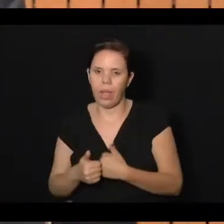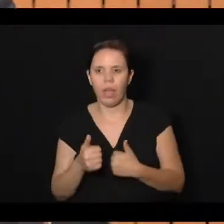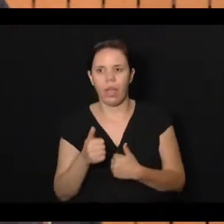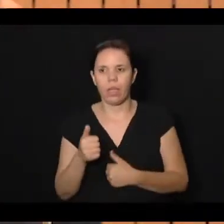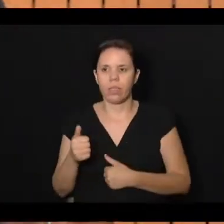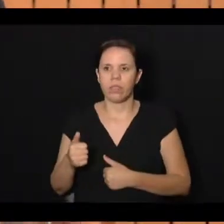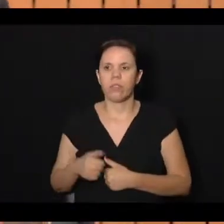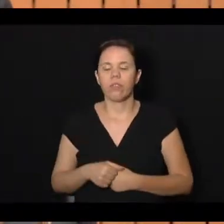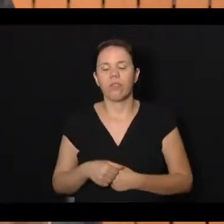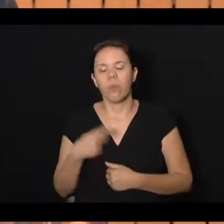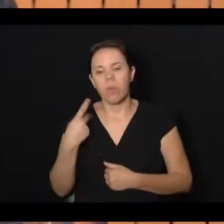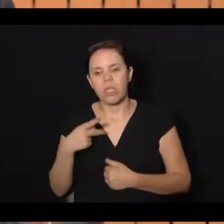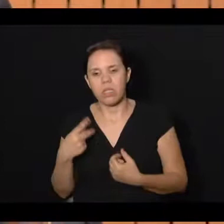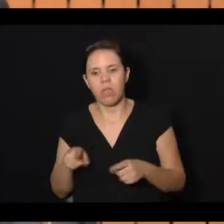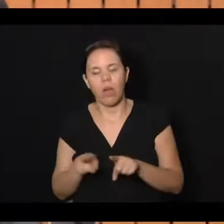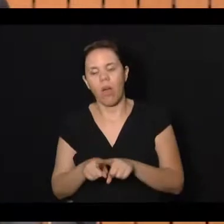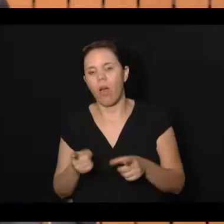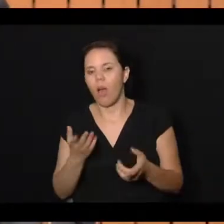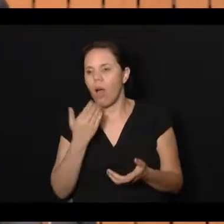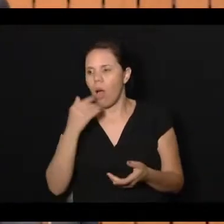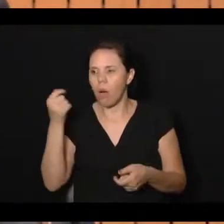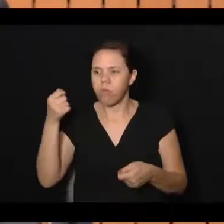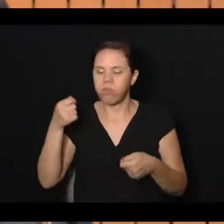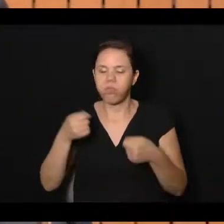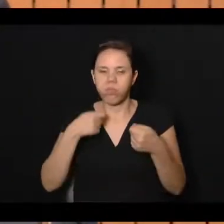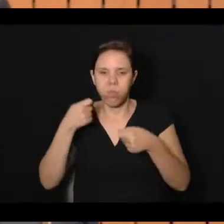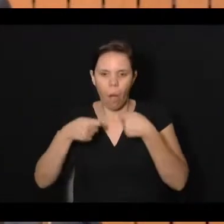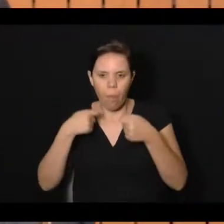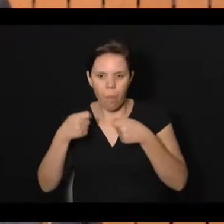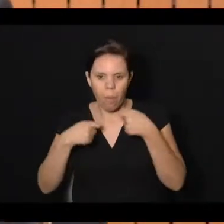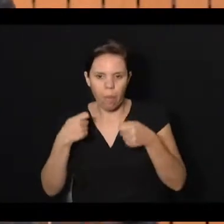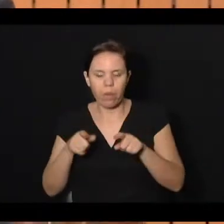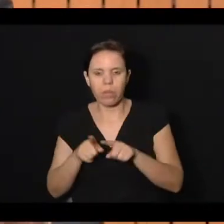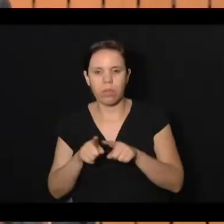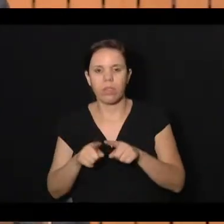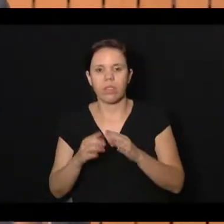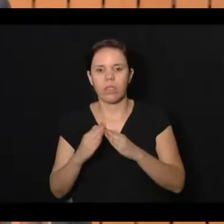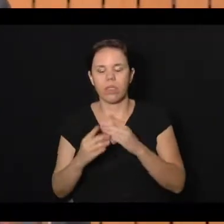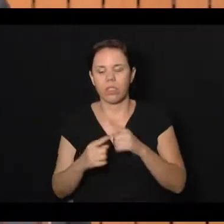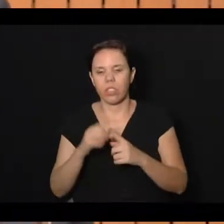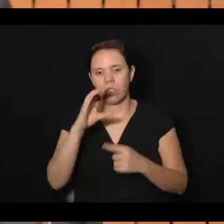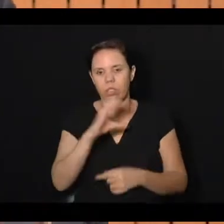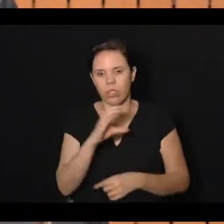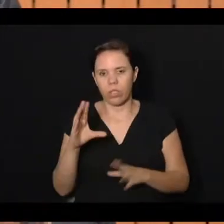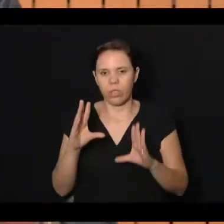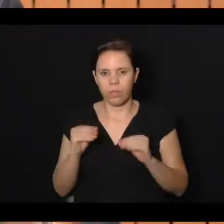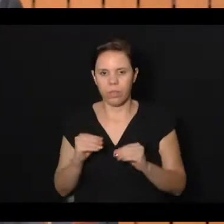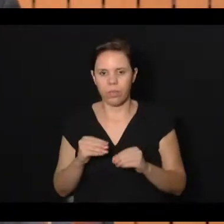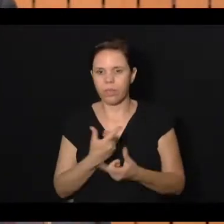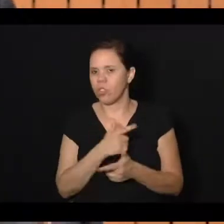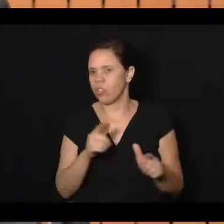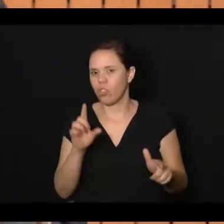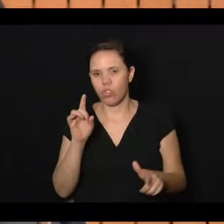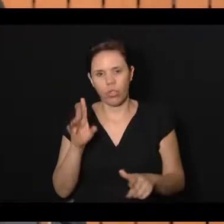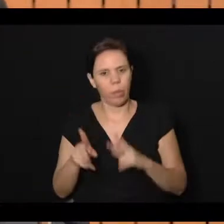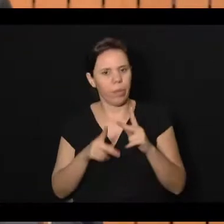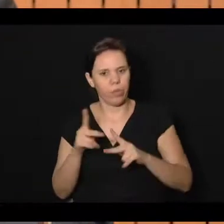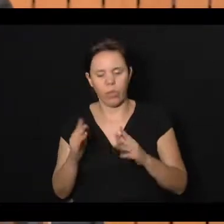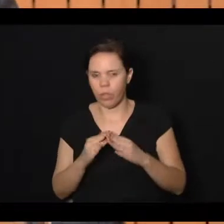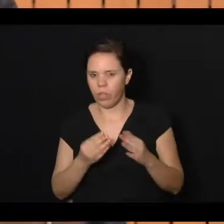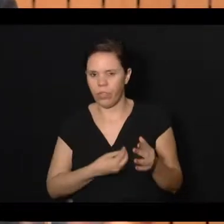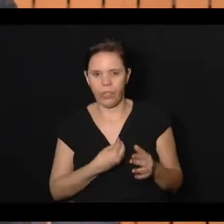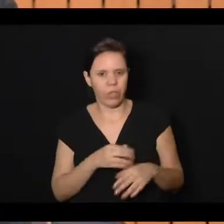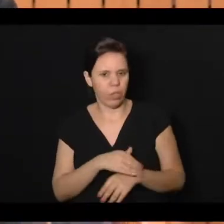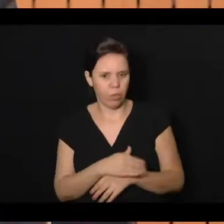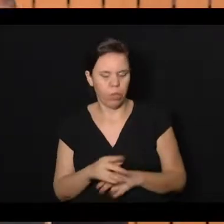que vêm pra cá para se alimentar né então lá na terra natal na catedral na região da catedral noite não tem só pessoas em situação de rua são